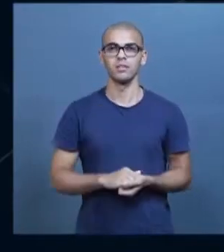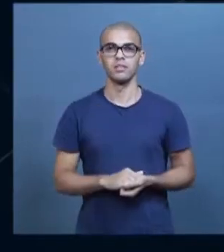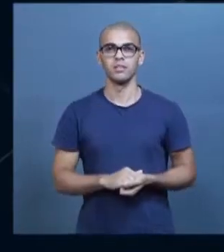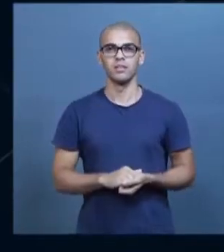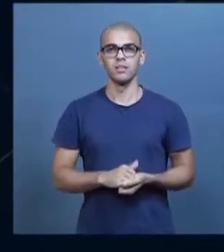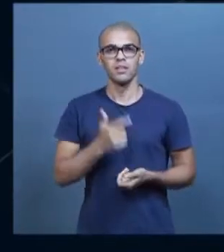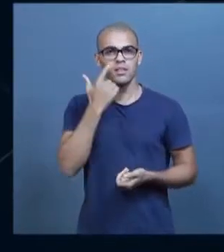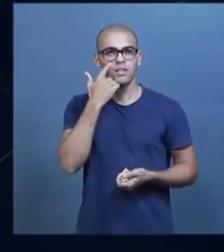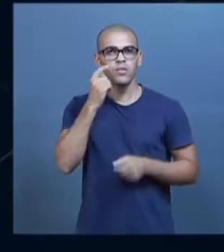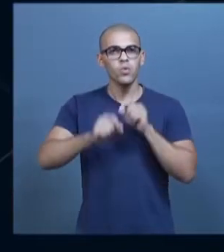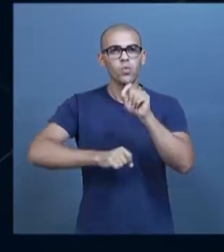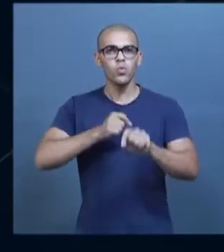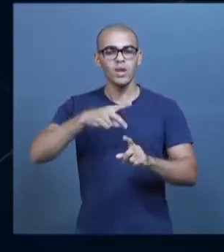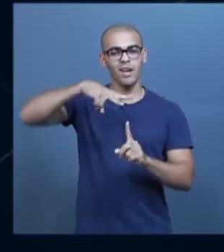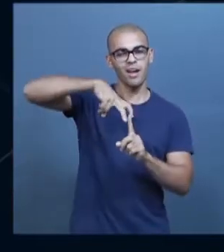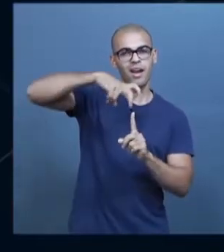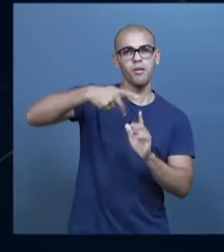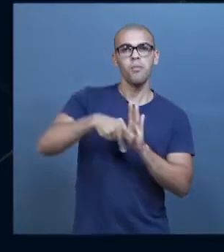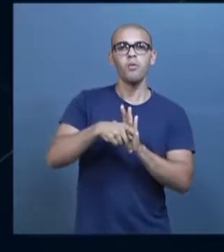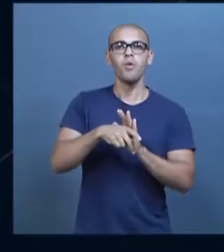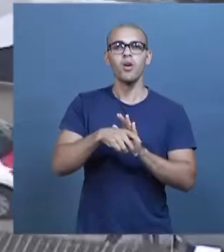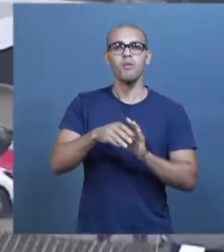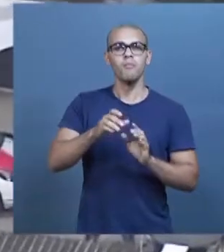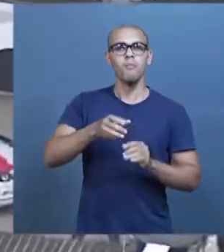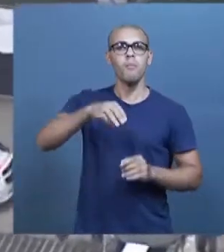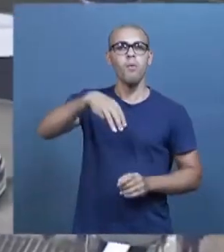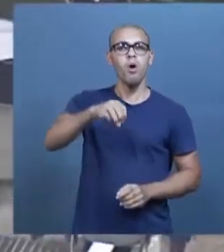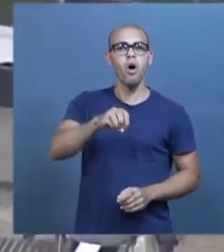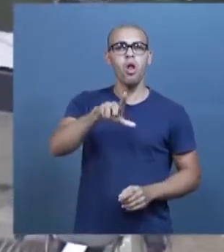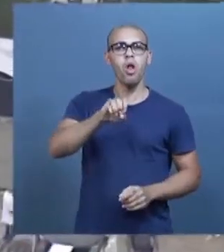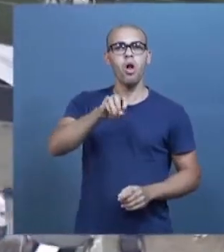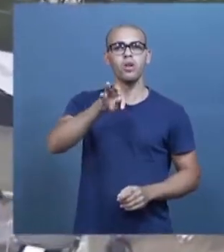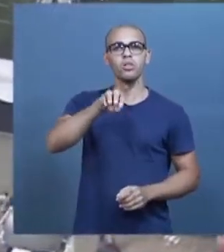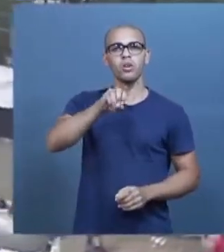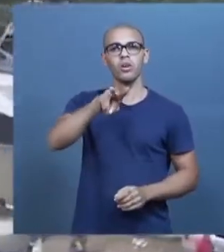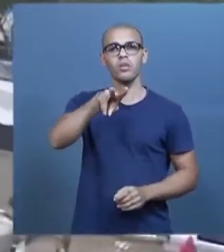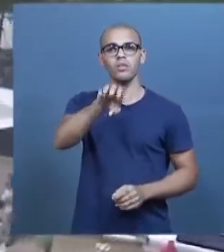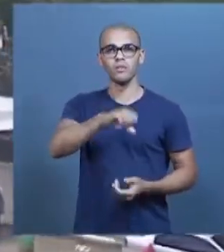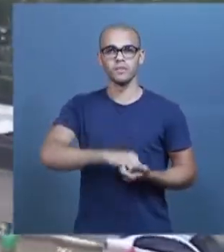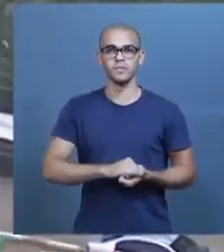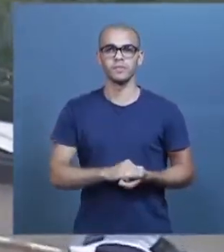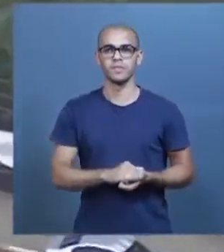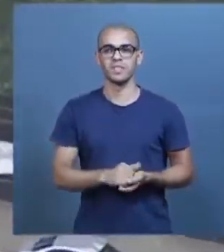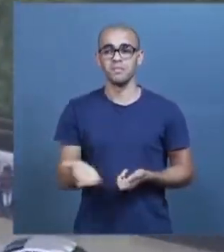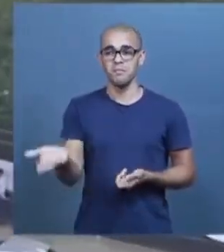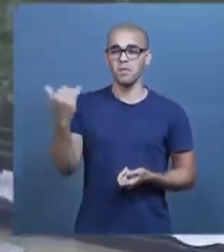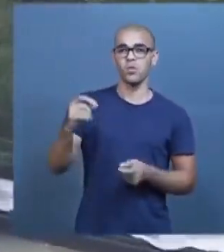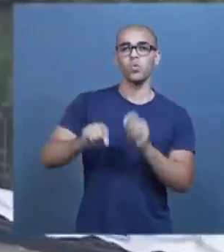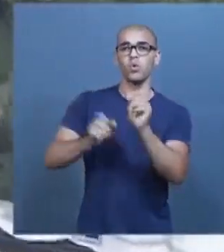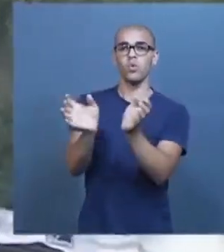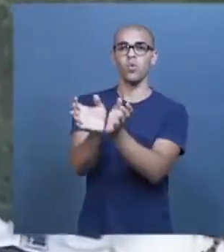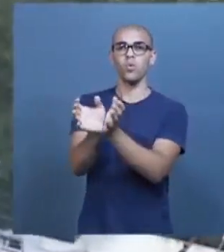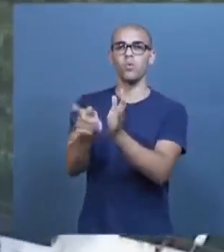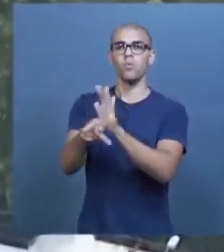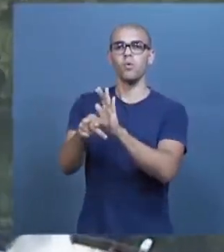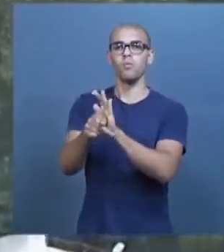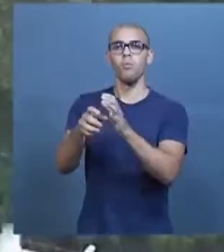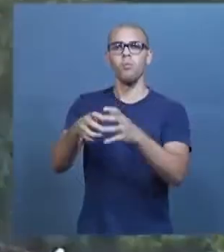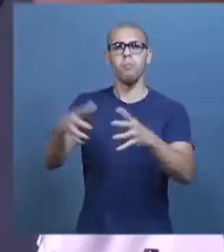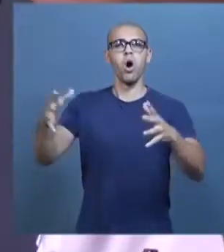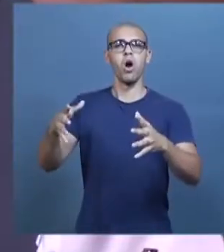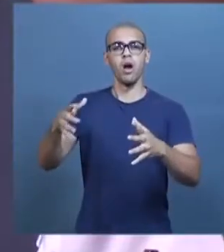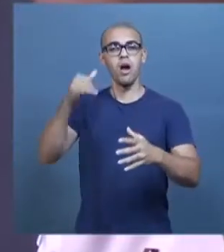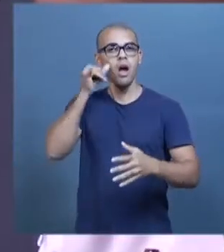aparentavam ser coquetéis Molotov e uma mala com fios. O esquadrão antibombas foi chamado, mas o material não era